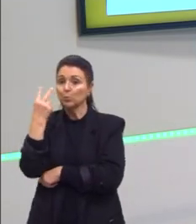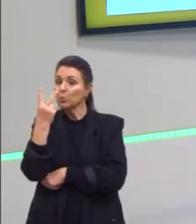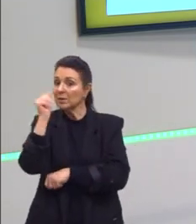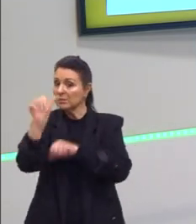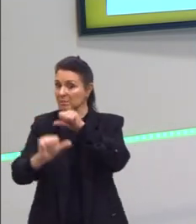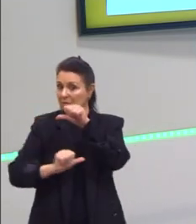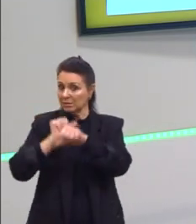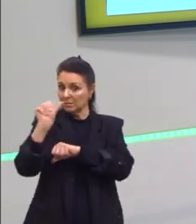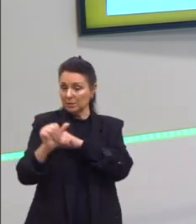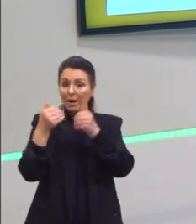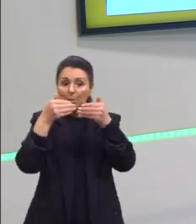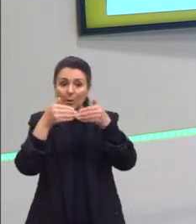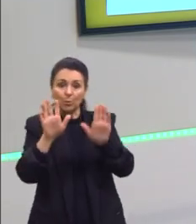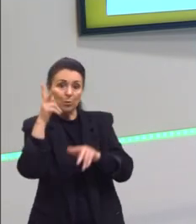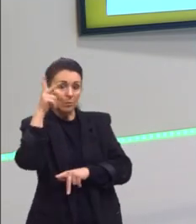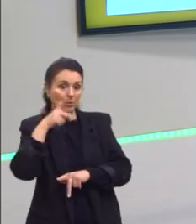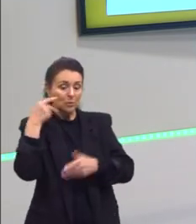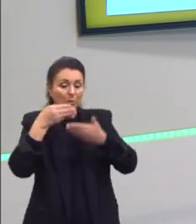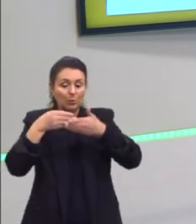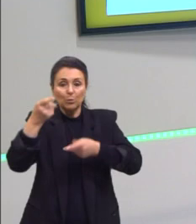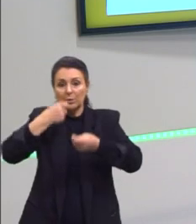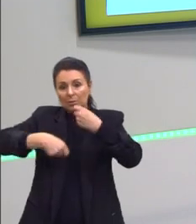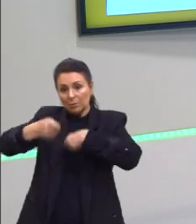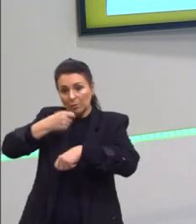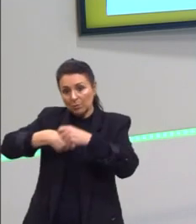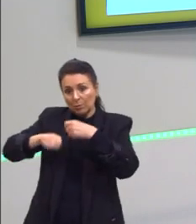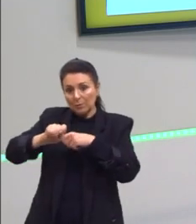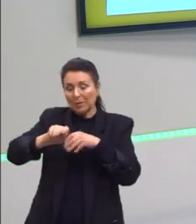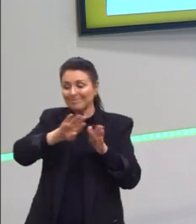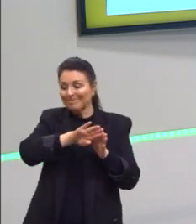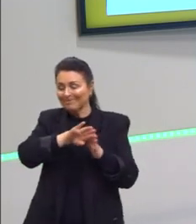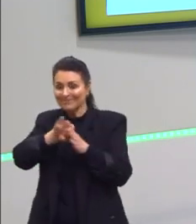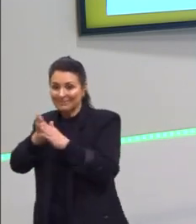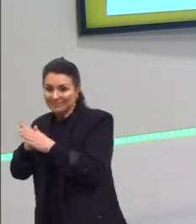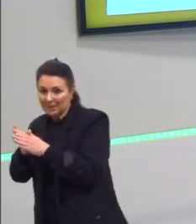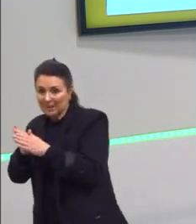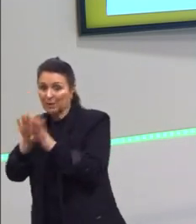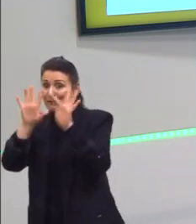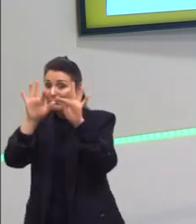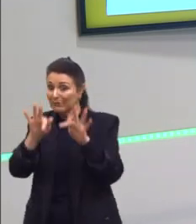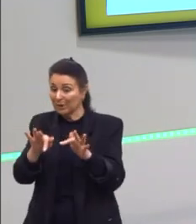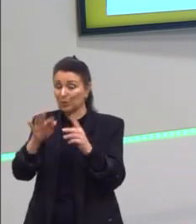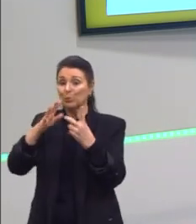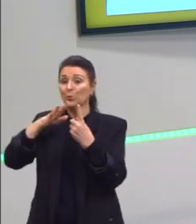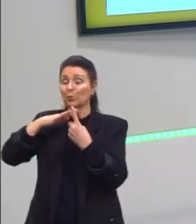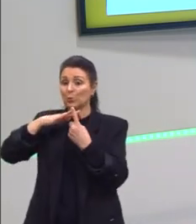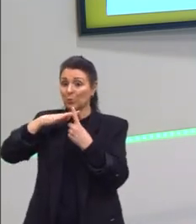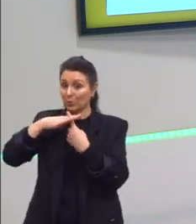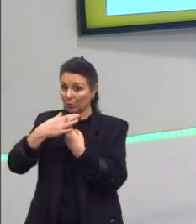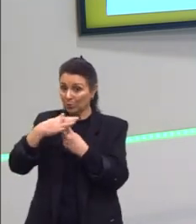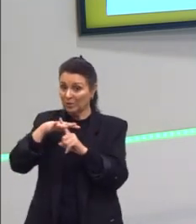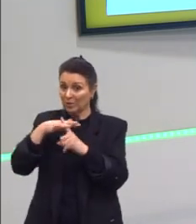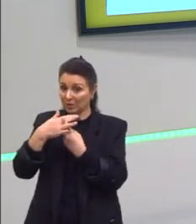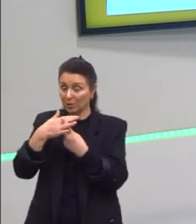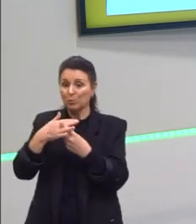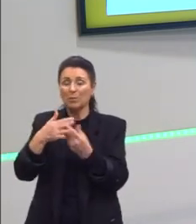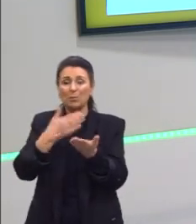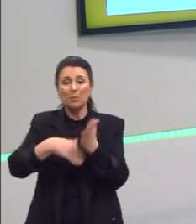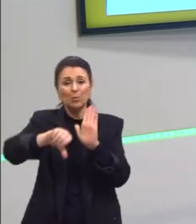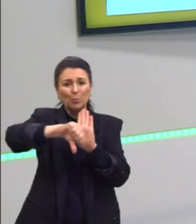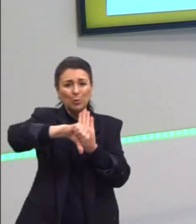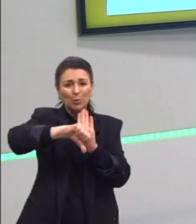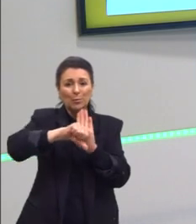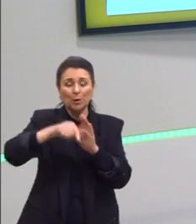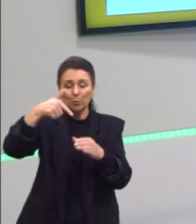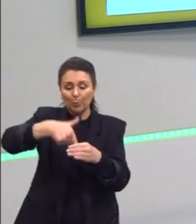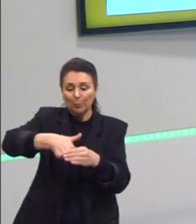uma abertura política uma abertura Econômica justamente deixando de ser socialista né porque teve a crise do petróleo ela não conseguiu